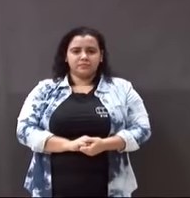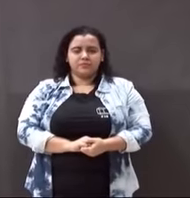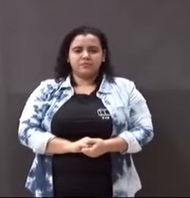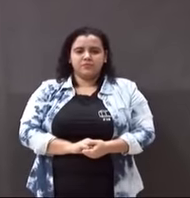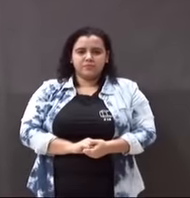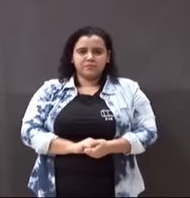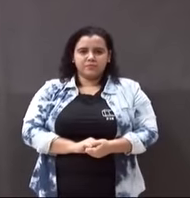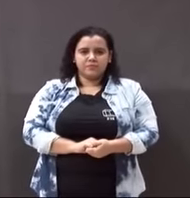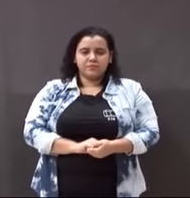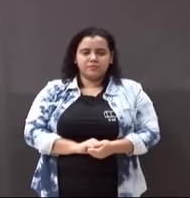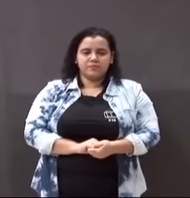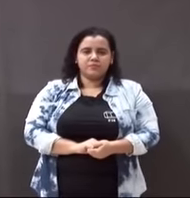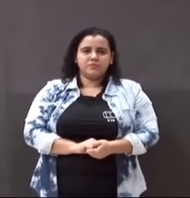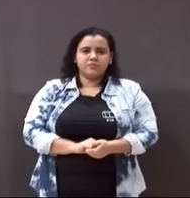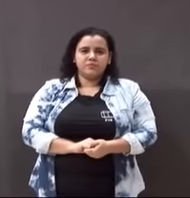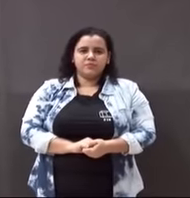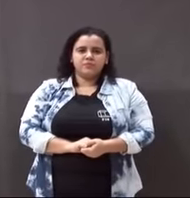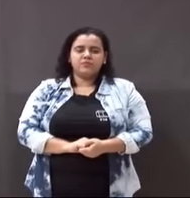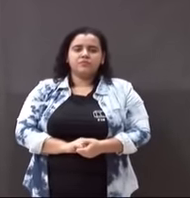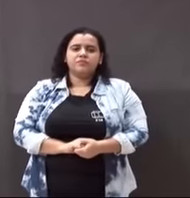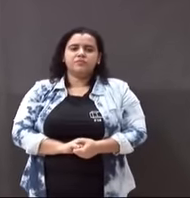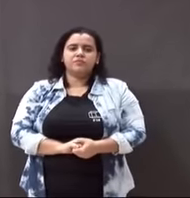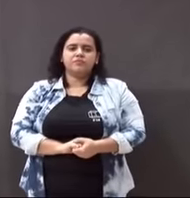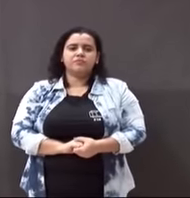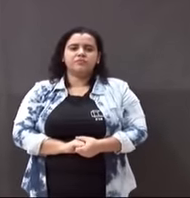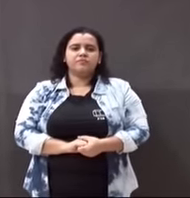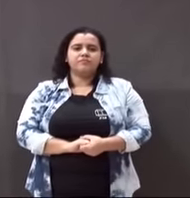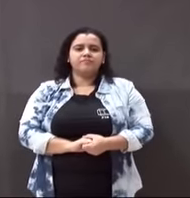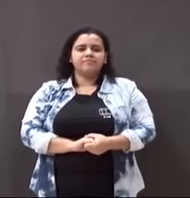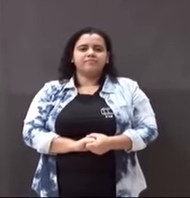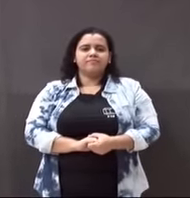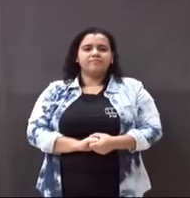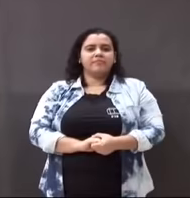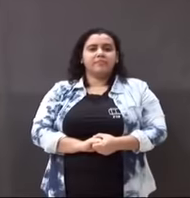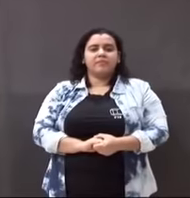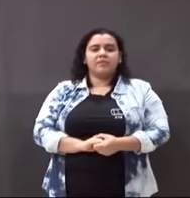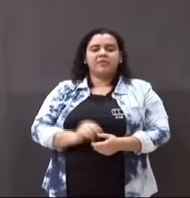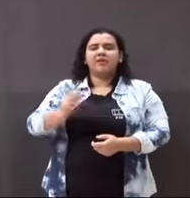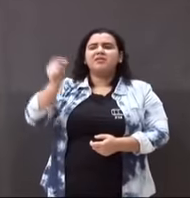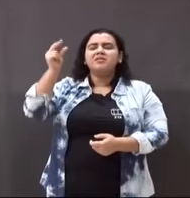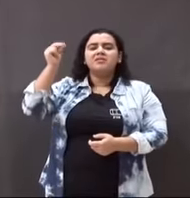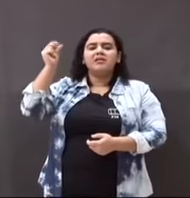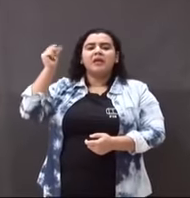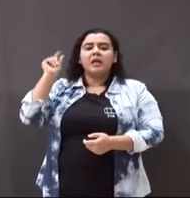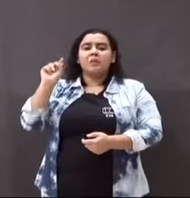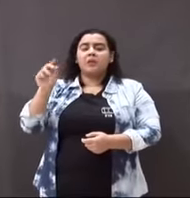Faz tempo que ela não está mais aqui lavando rede.